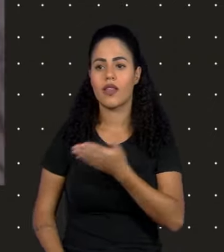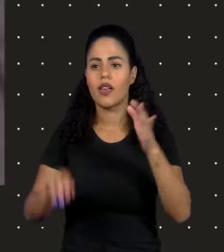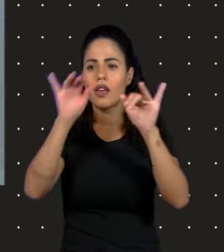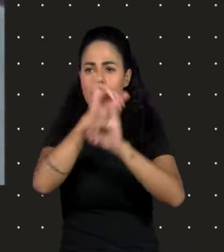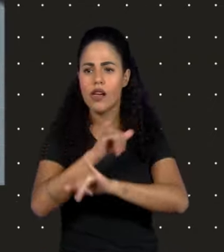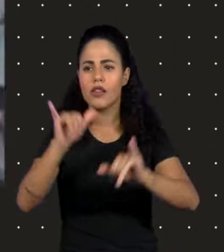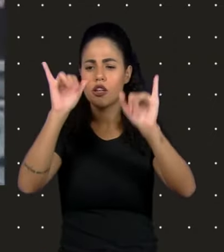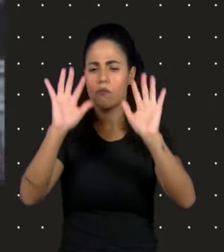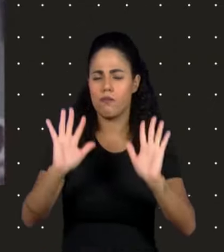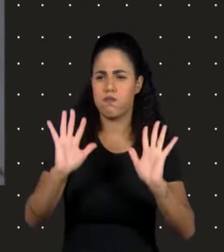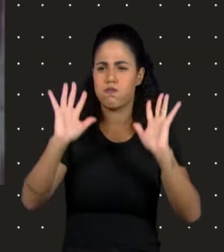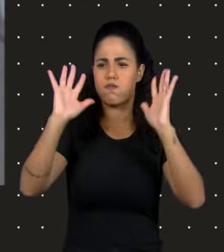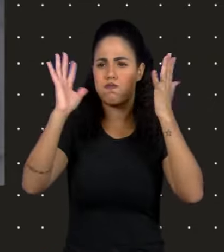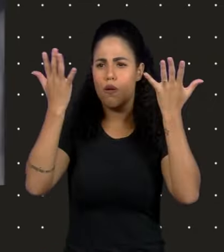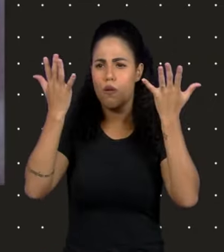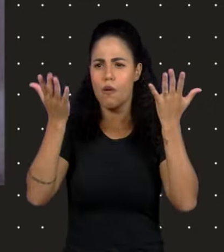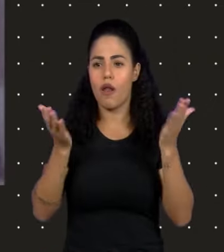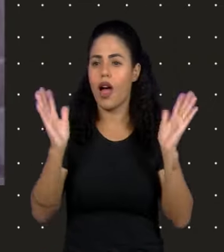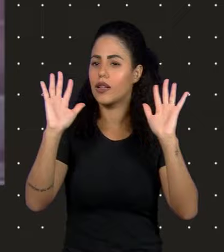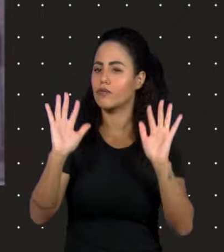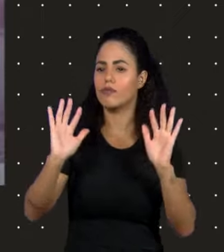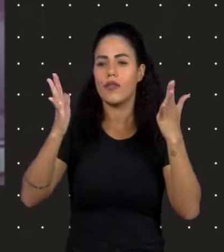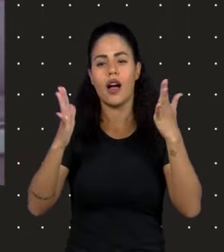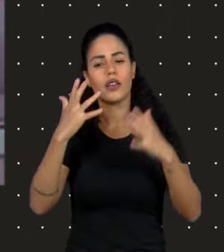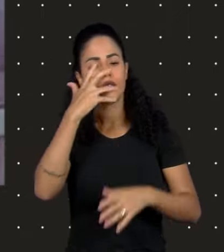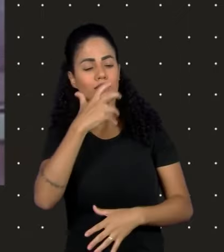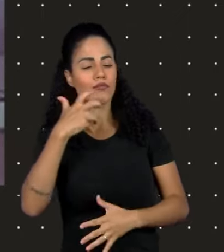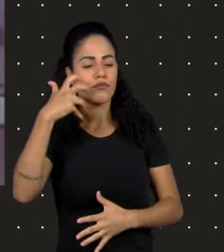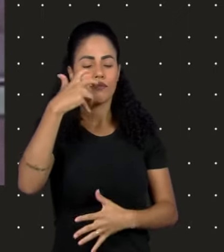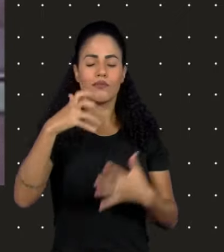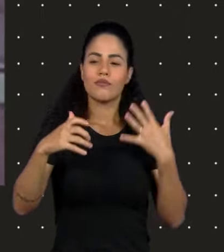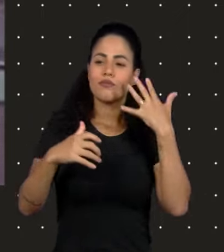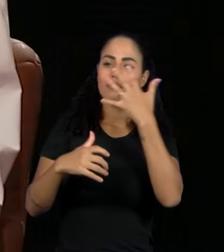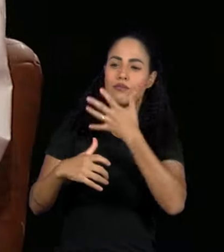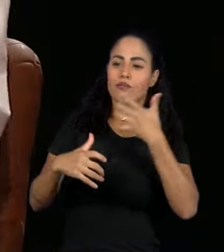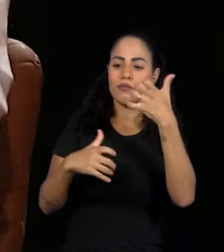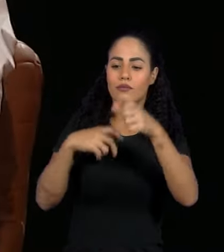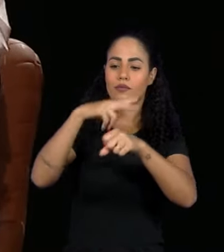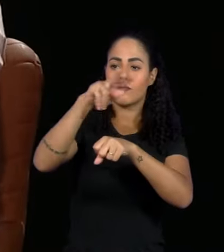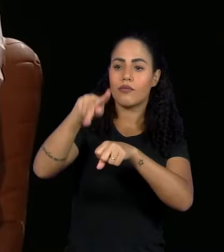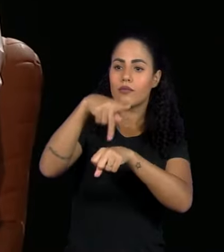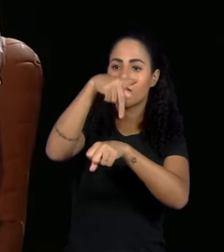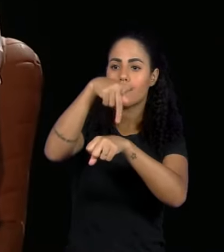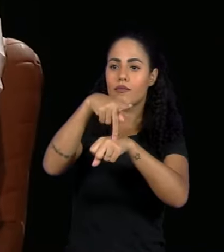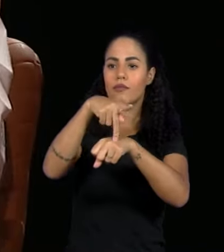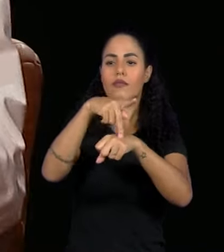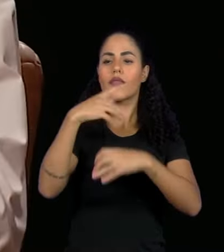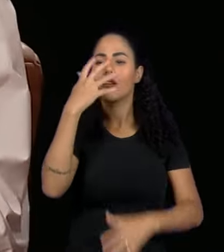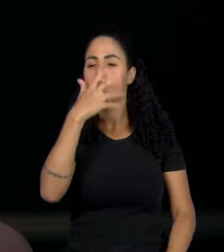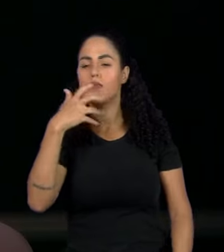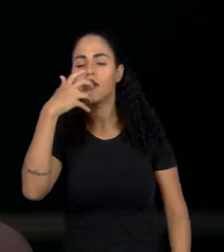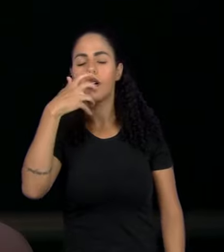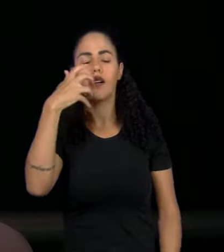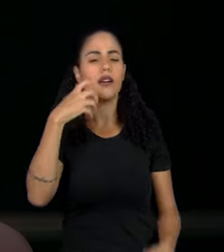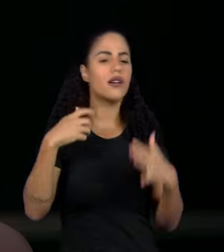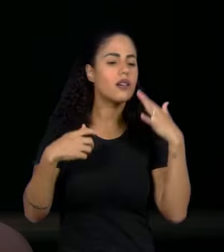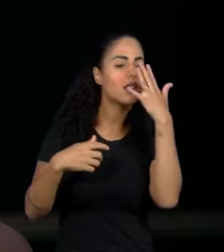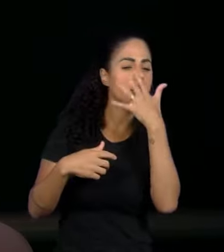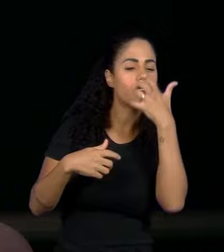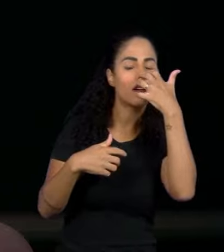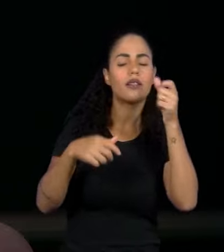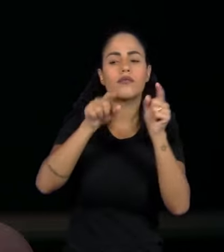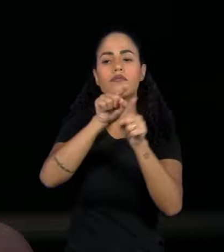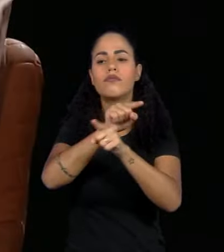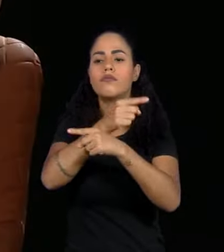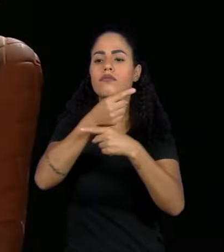uma festa musical, que o país fez a Revolução através de cantos, porque ele se